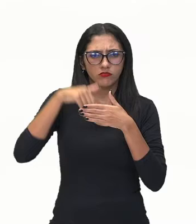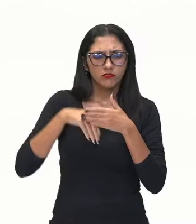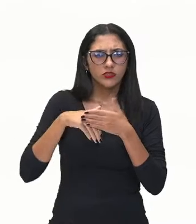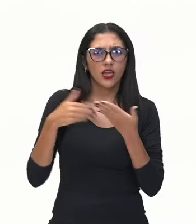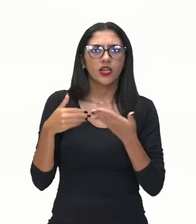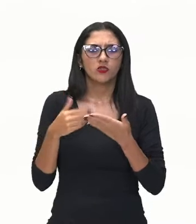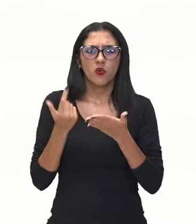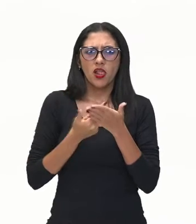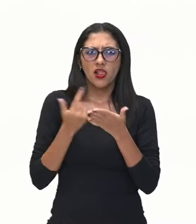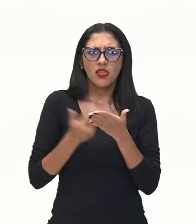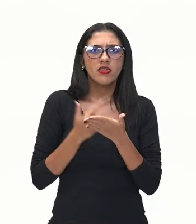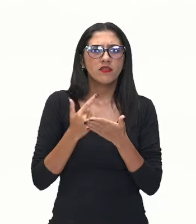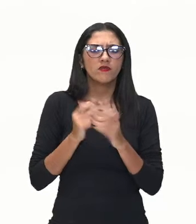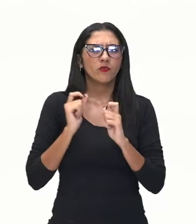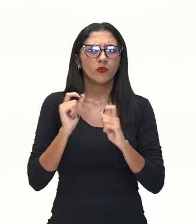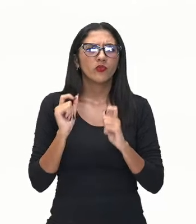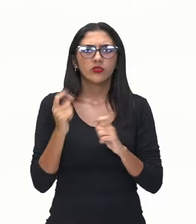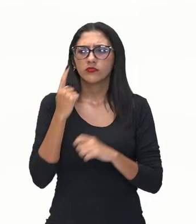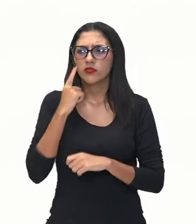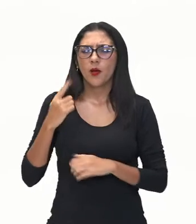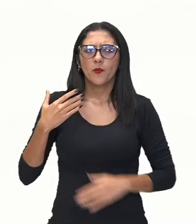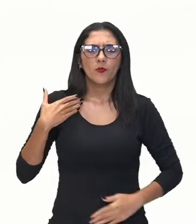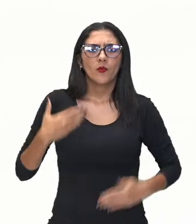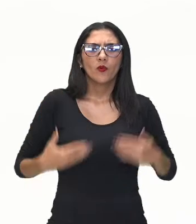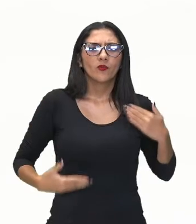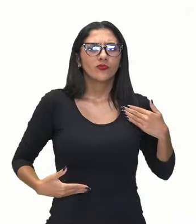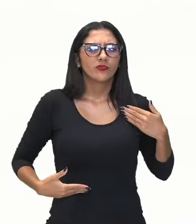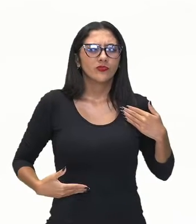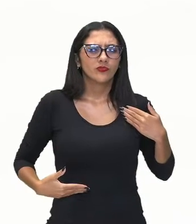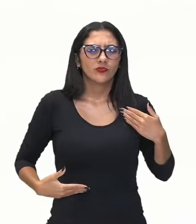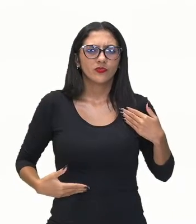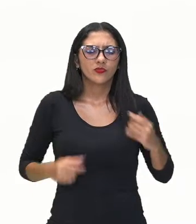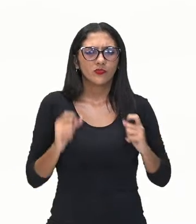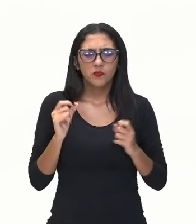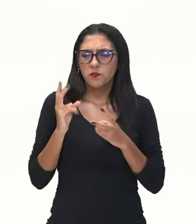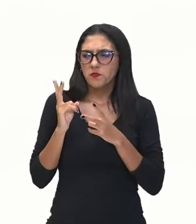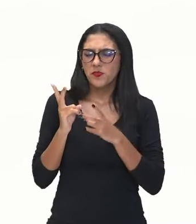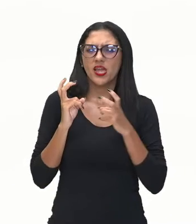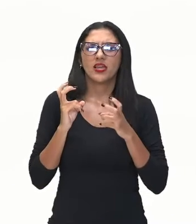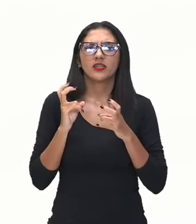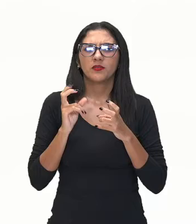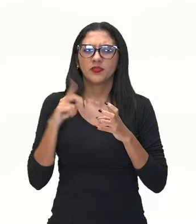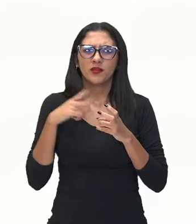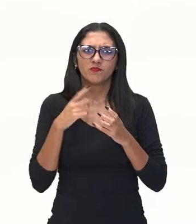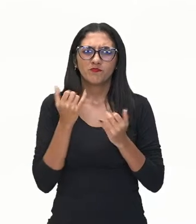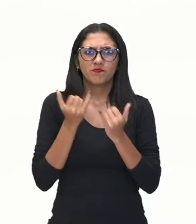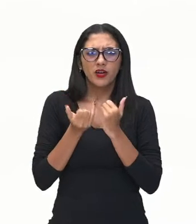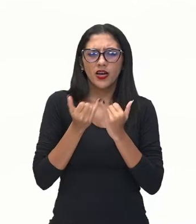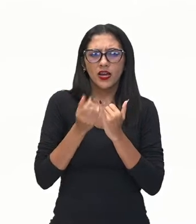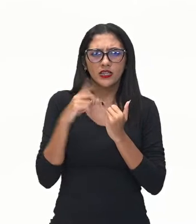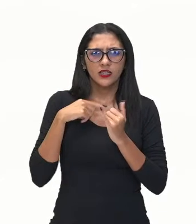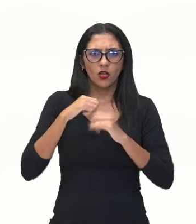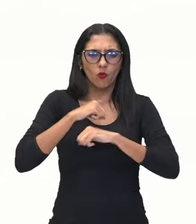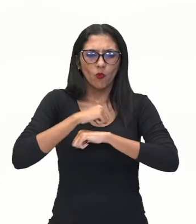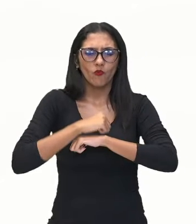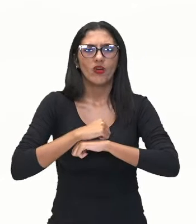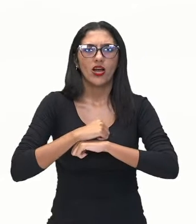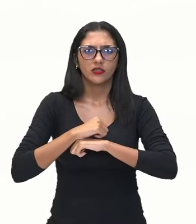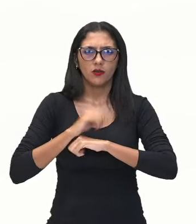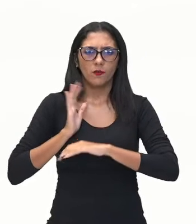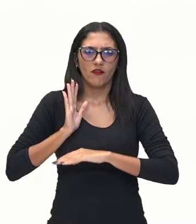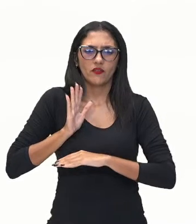a postura dela. Você olha, nota que a moça está curvada, né? Ela